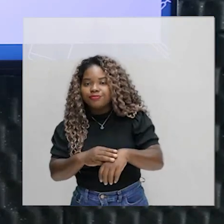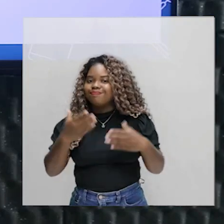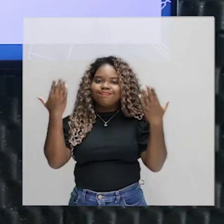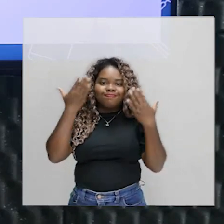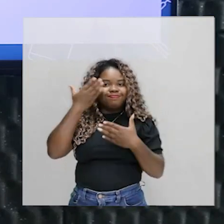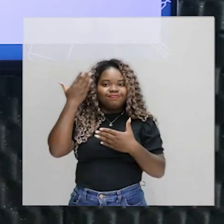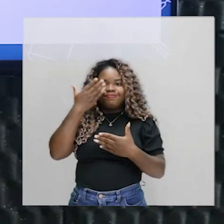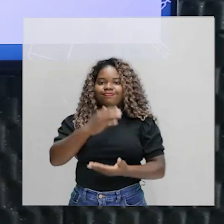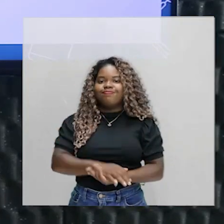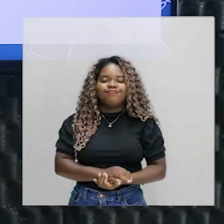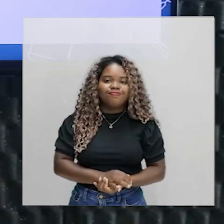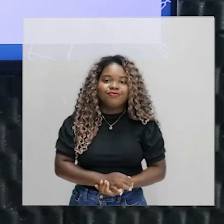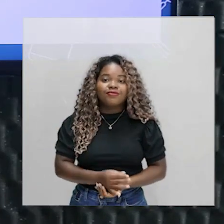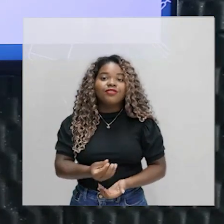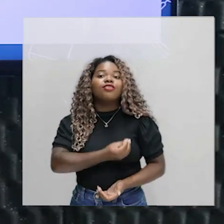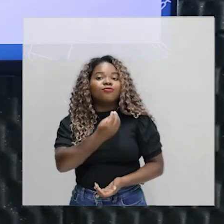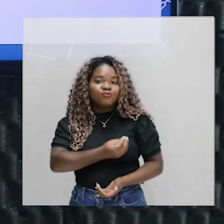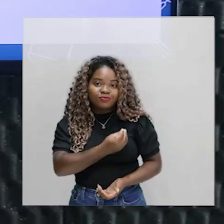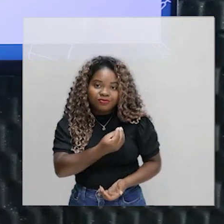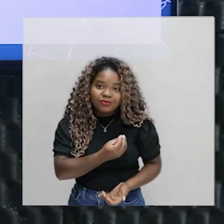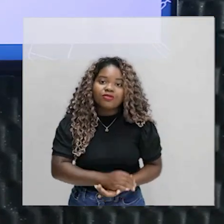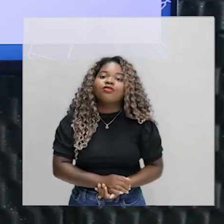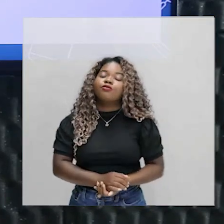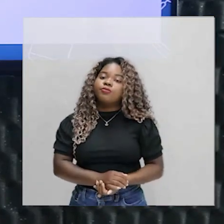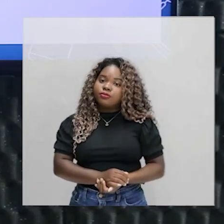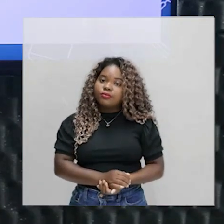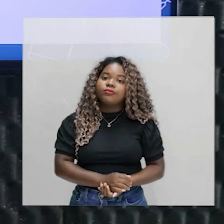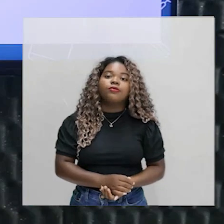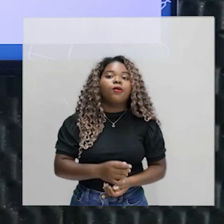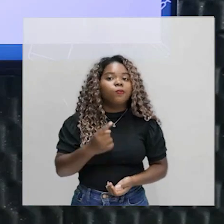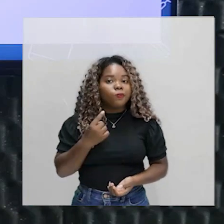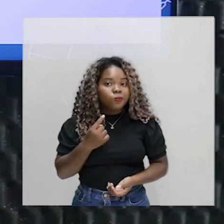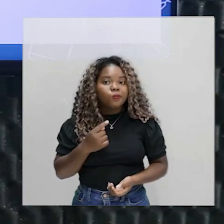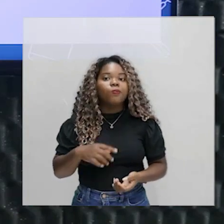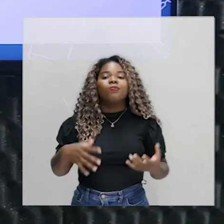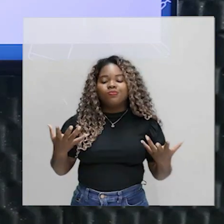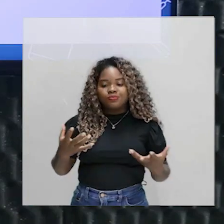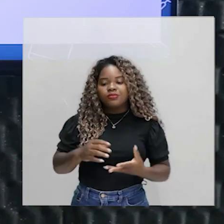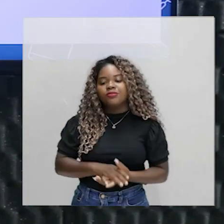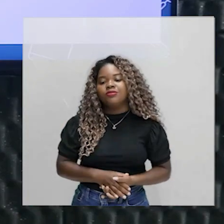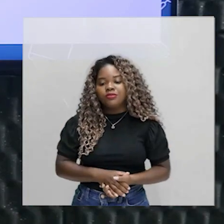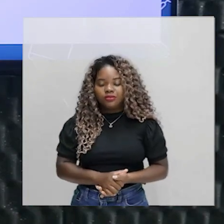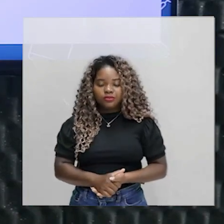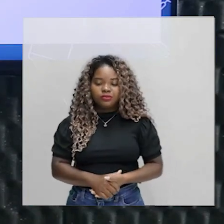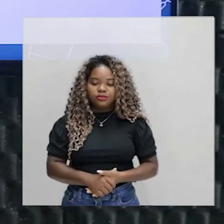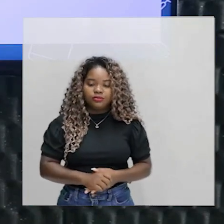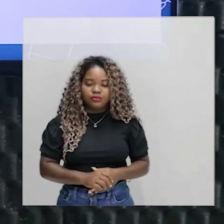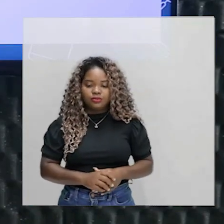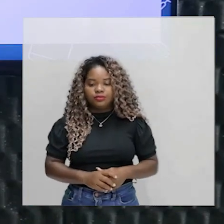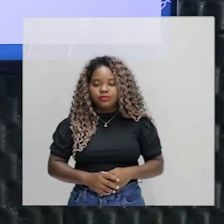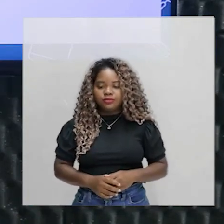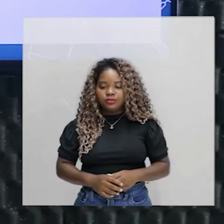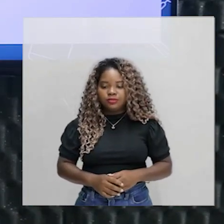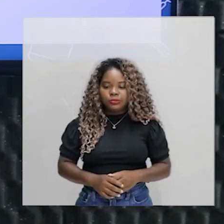visto facilmente e vai poder se reproduzir mais do que quem é verde então é uma reprodução diferencial e